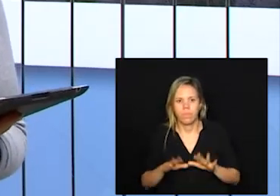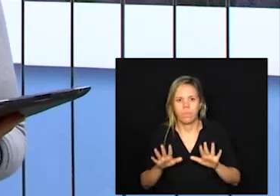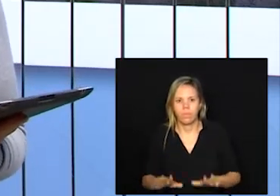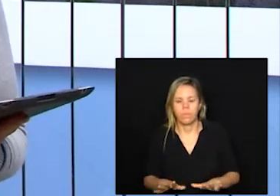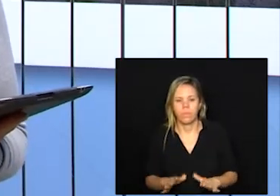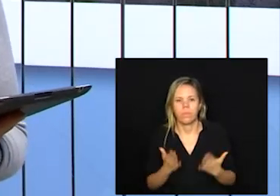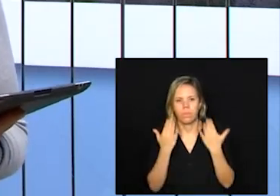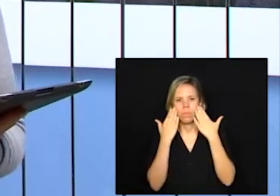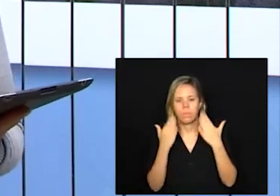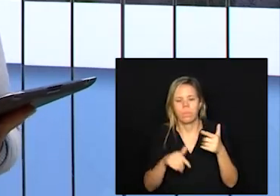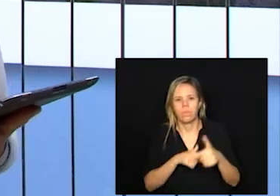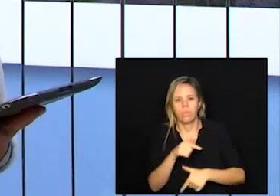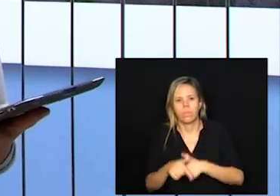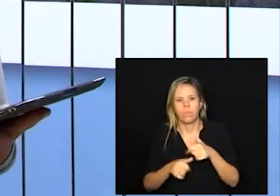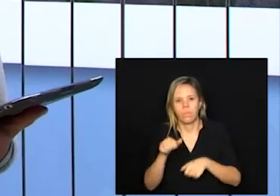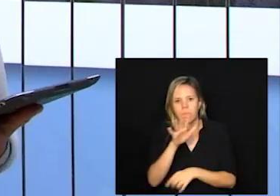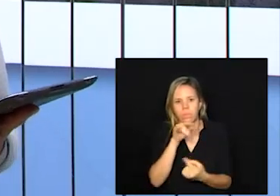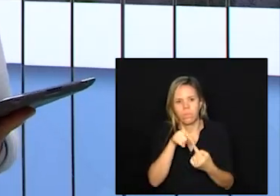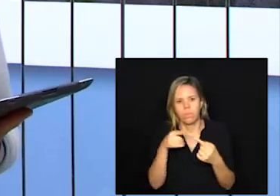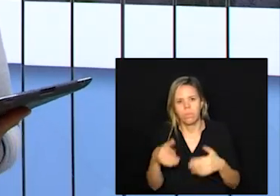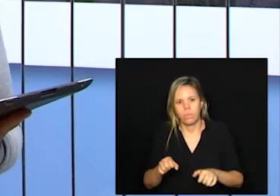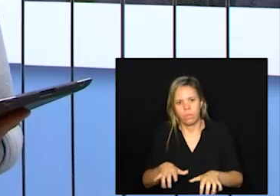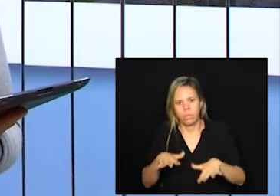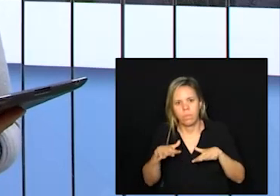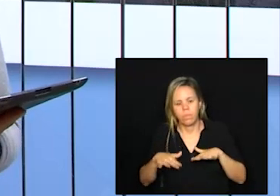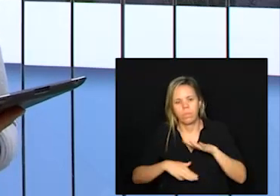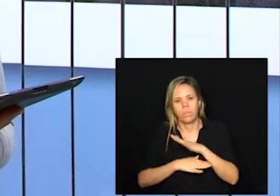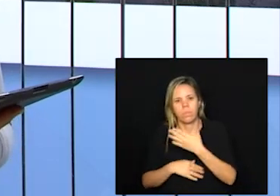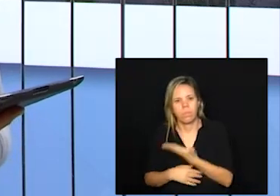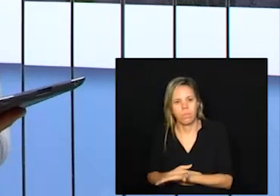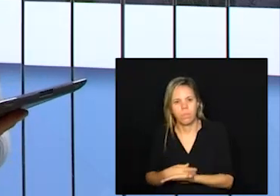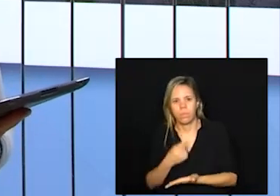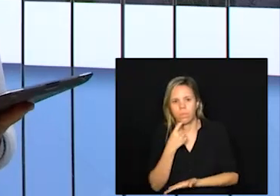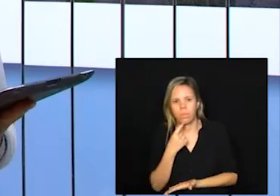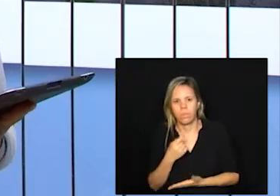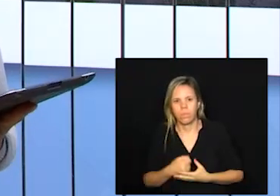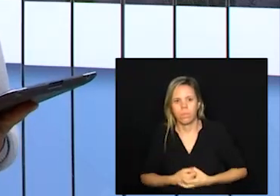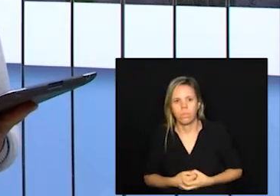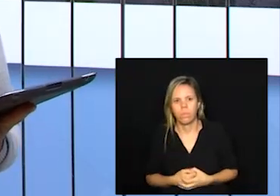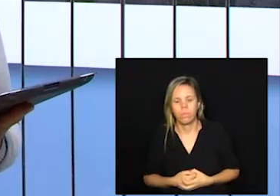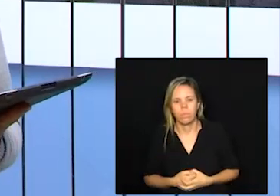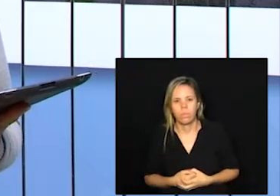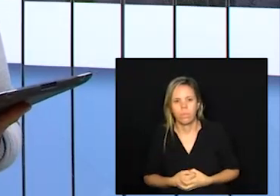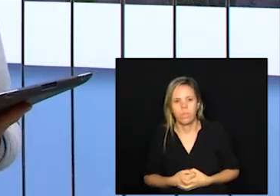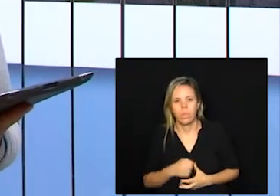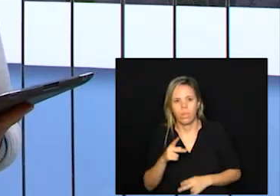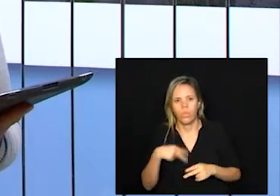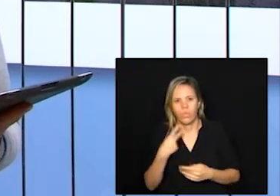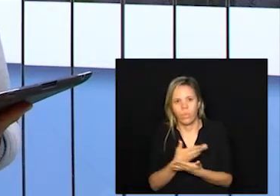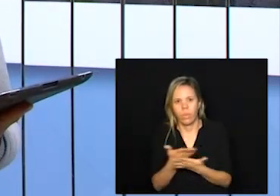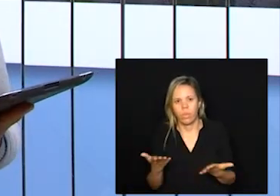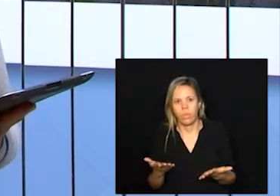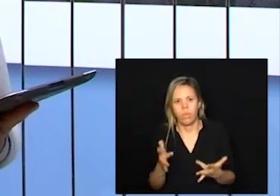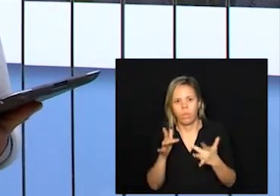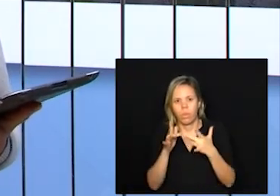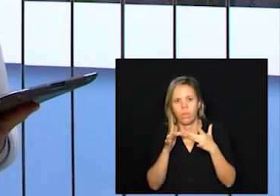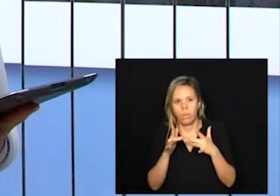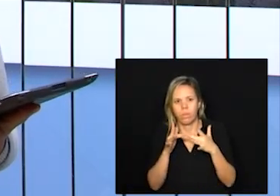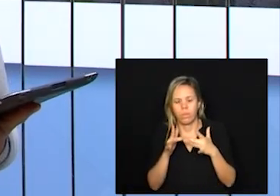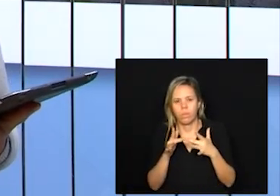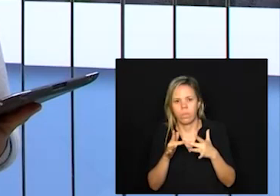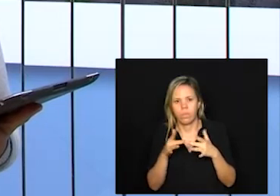à frente dos trabalhos direto aqui do plenário do Legislativo Campineiro, e os demais vereadores conectados